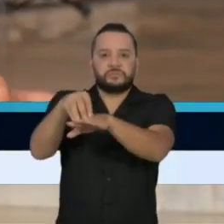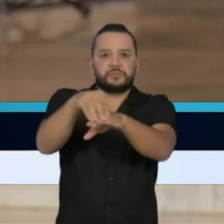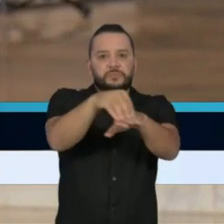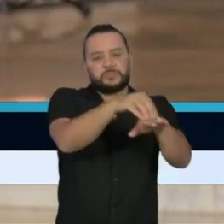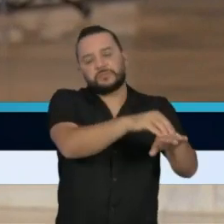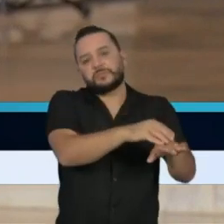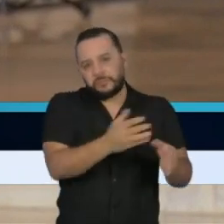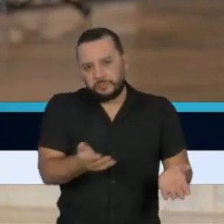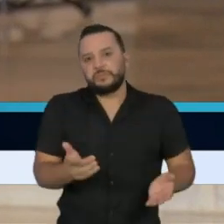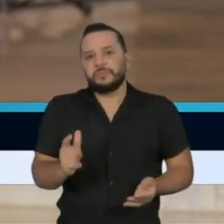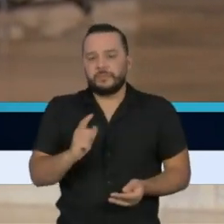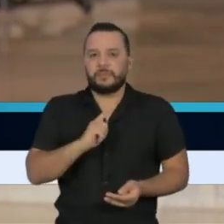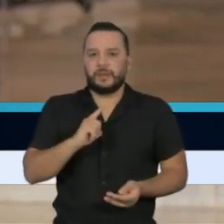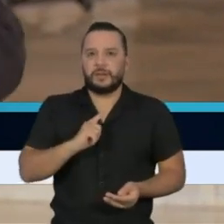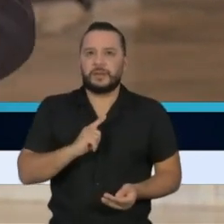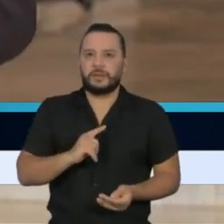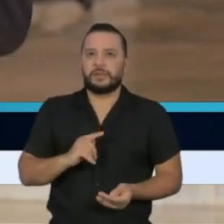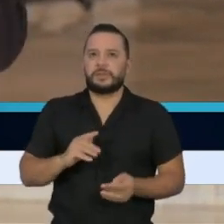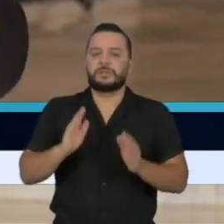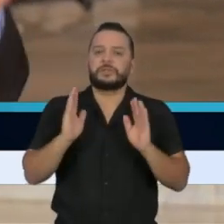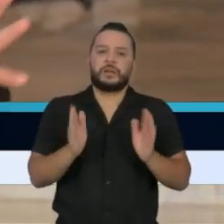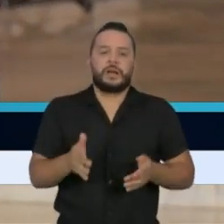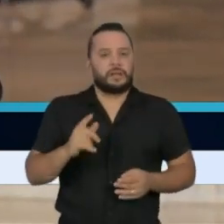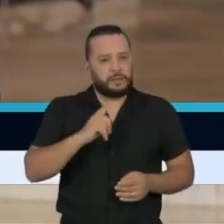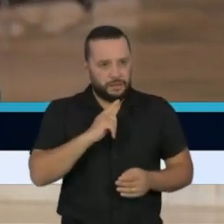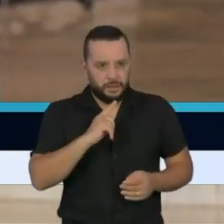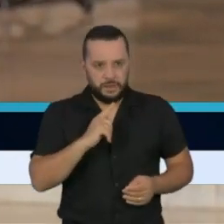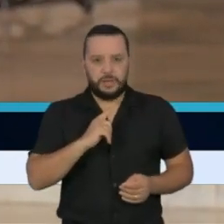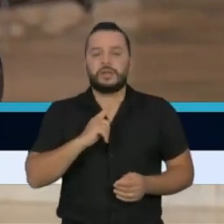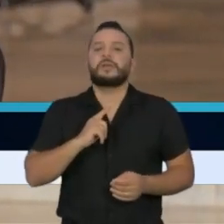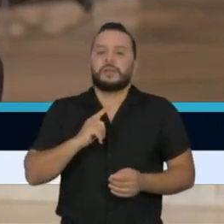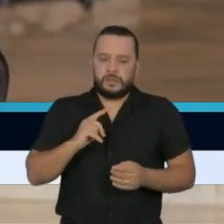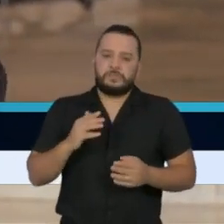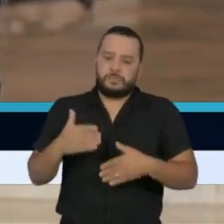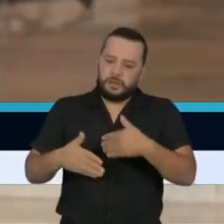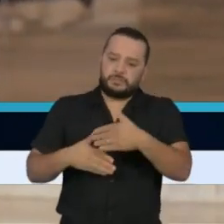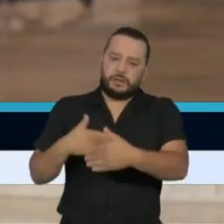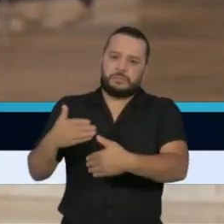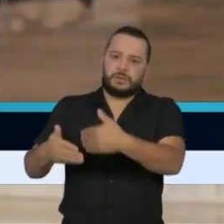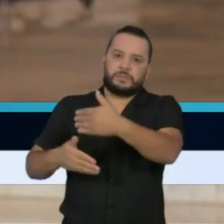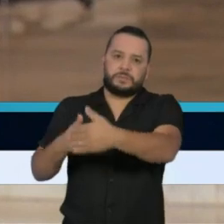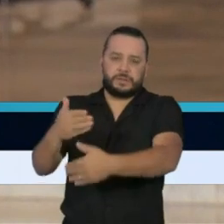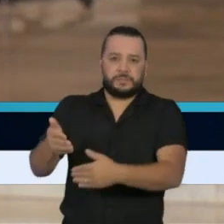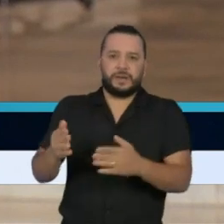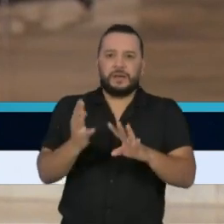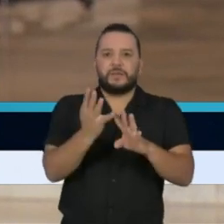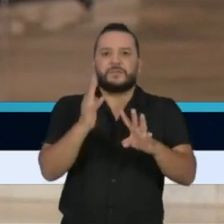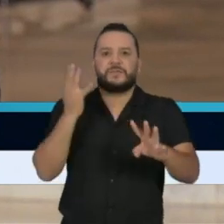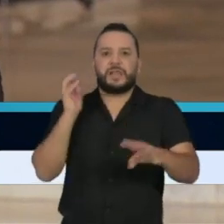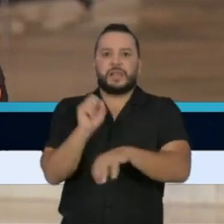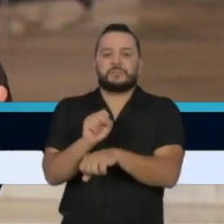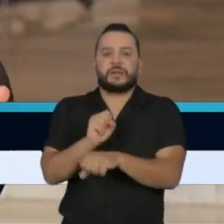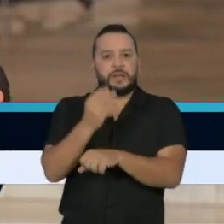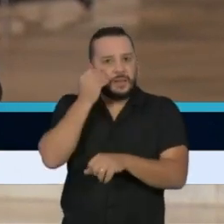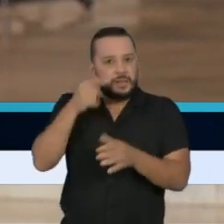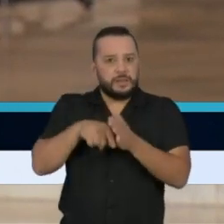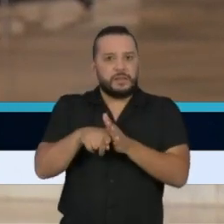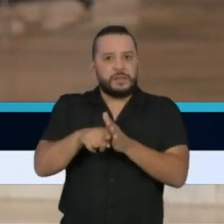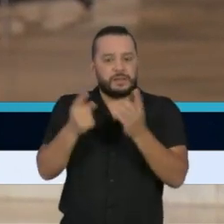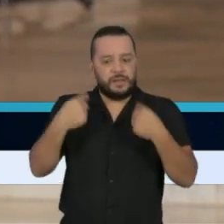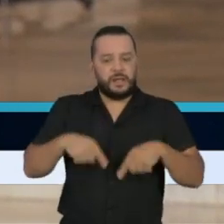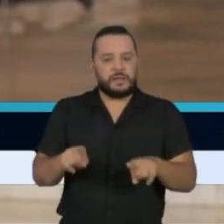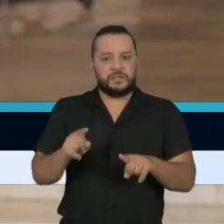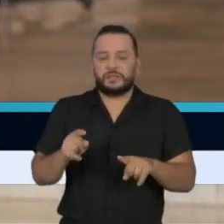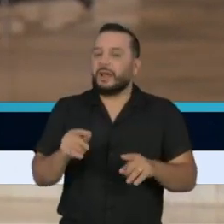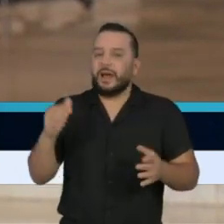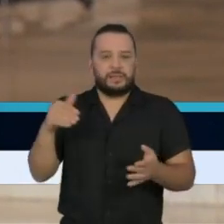de transferência. Então, nós já temos um caminho aí para zerar essa fila até a próxima semana. A